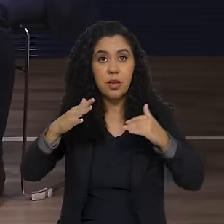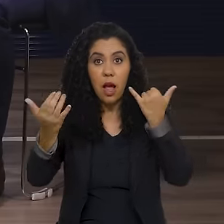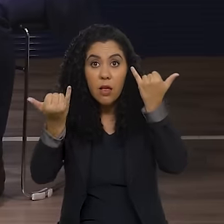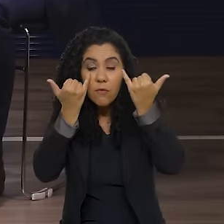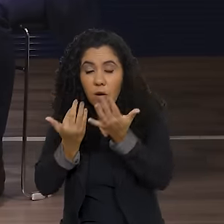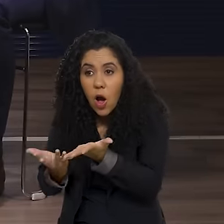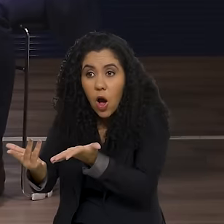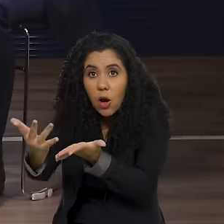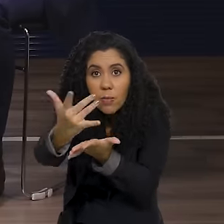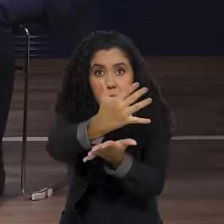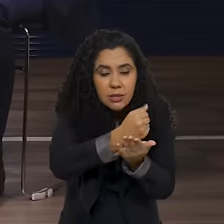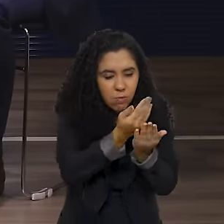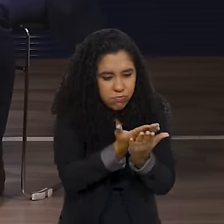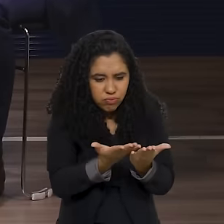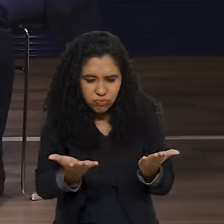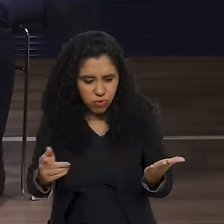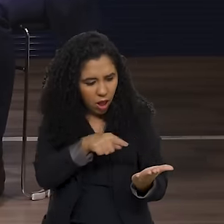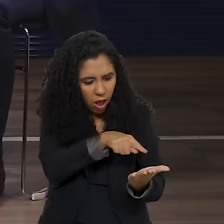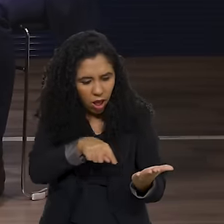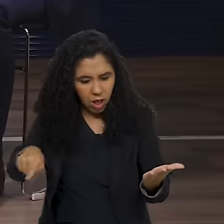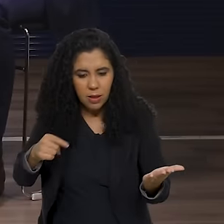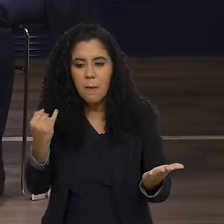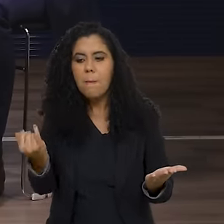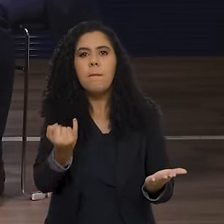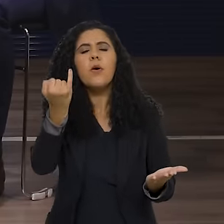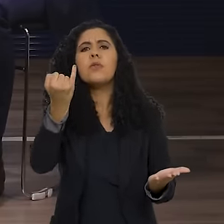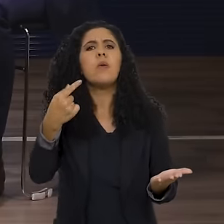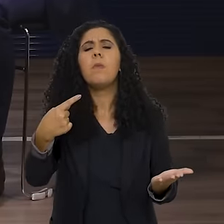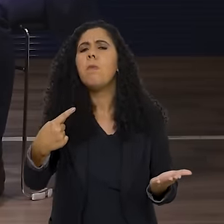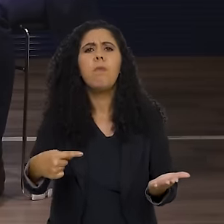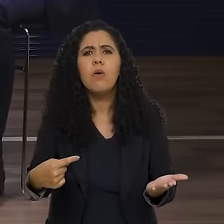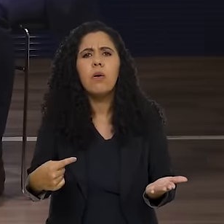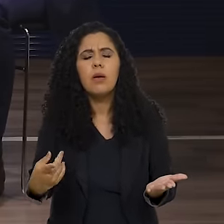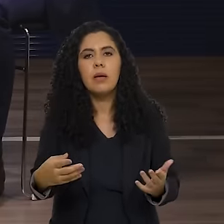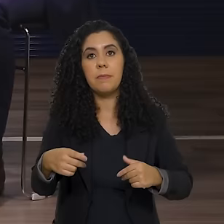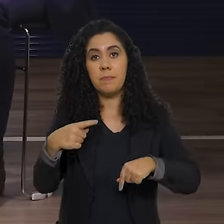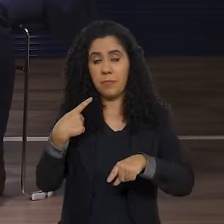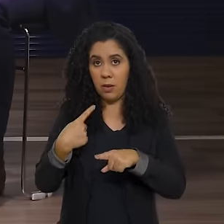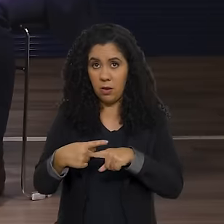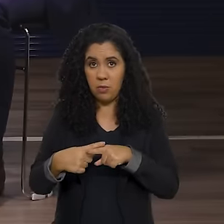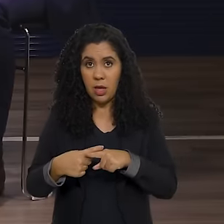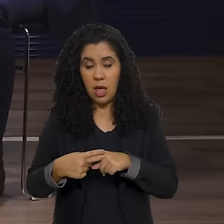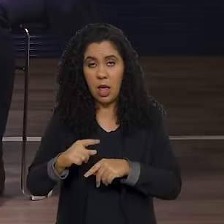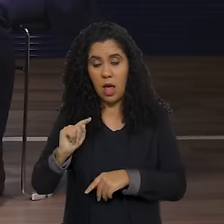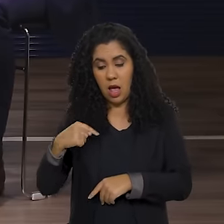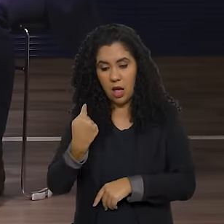Esses mapeamentos são importantes por quê? Porque a NIB estabeleceu missões